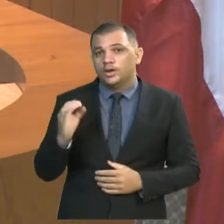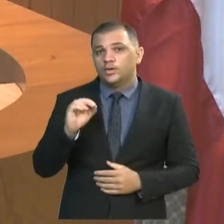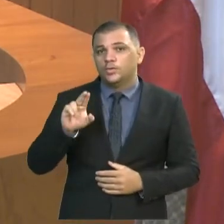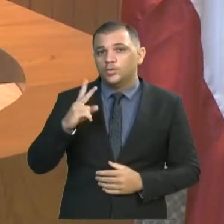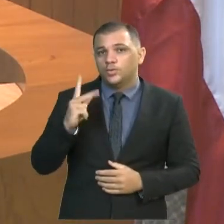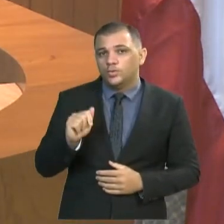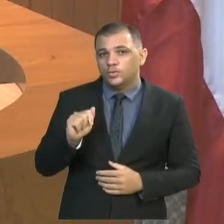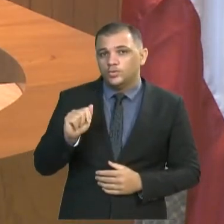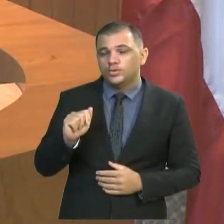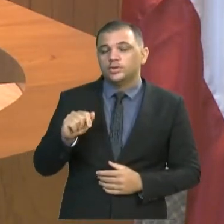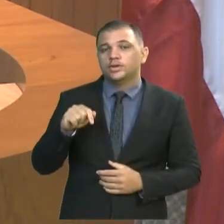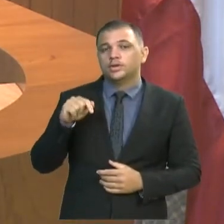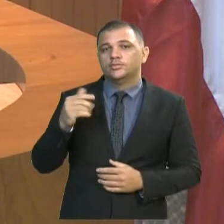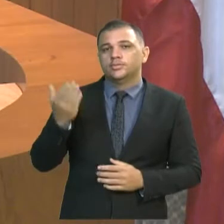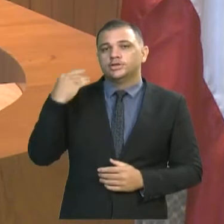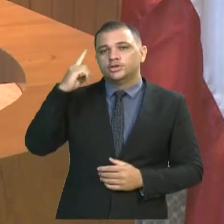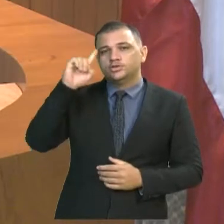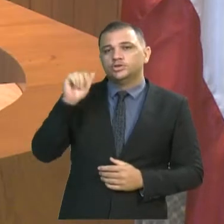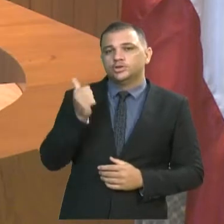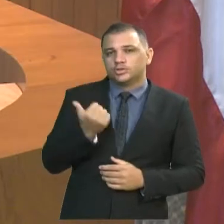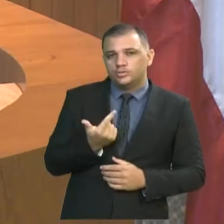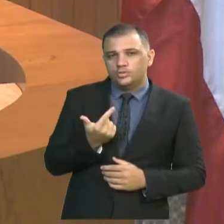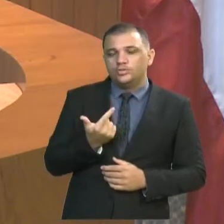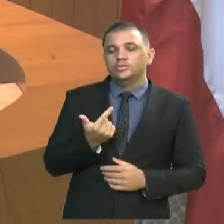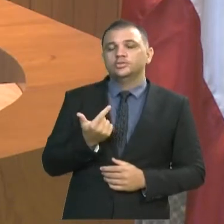dia 12 último, quarta-feira última,